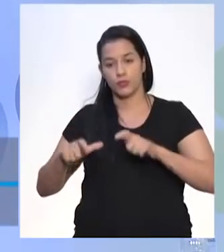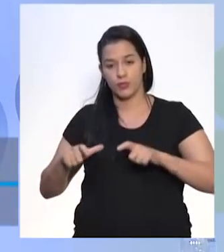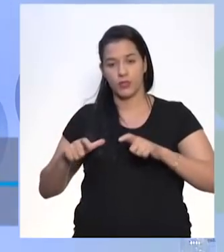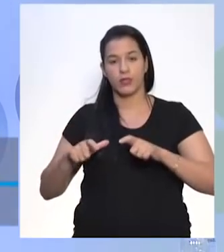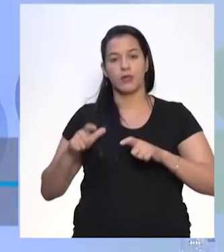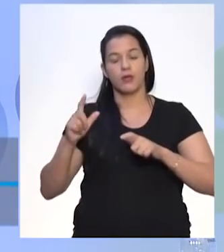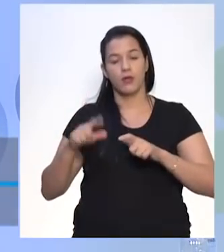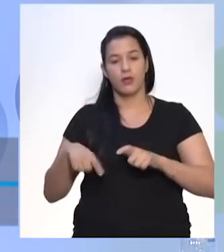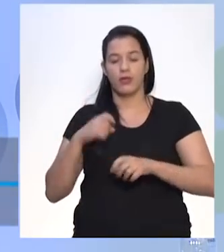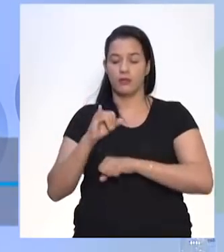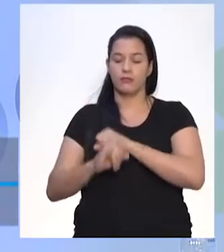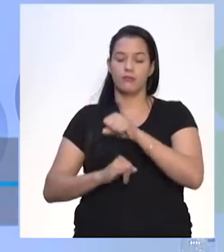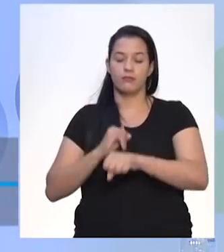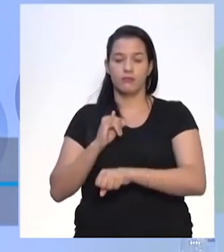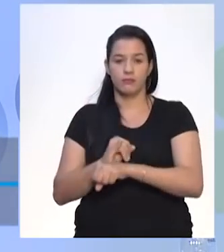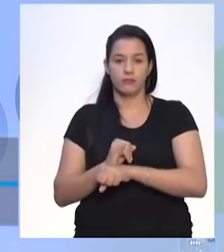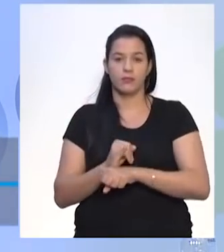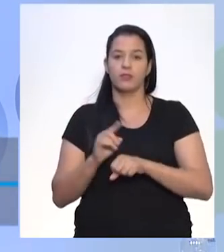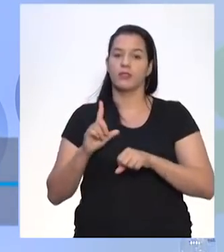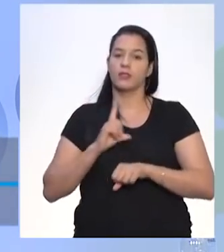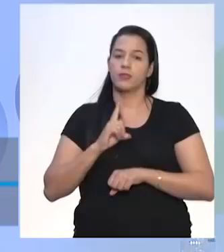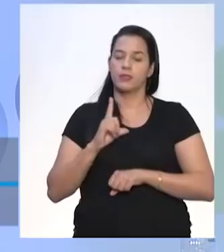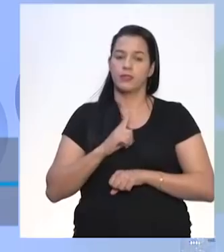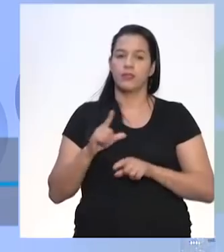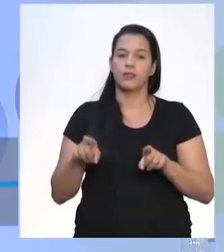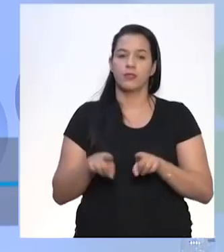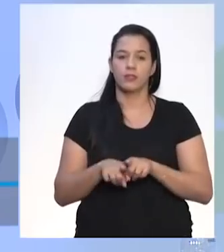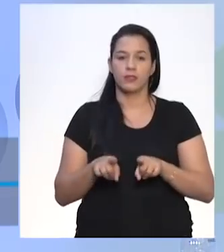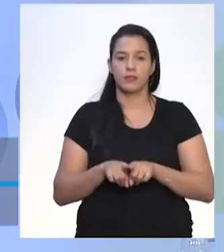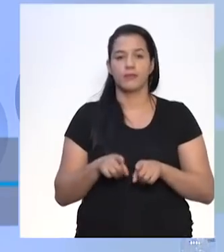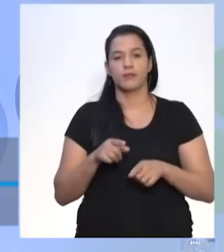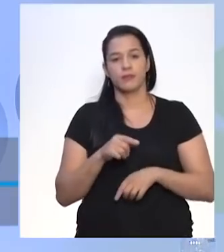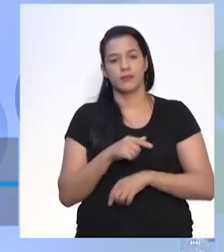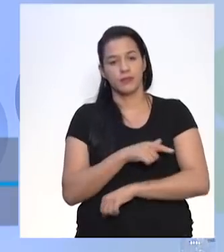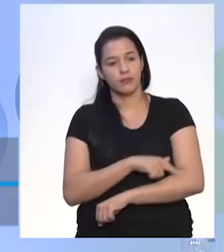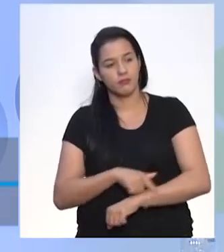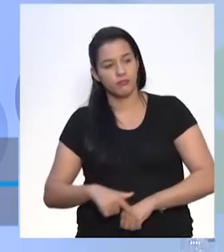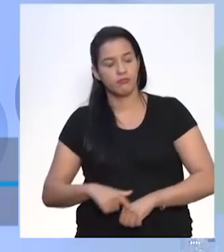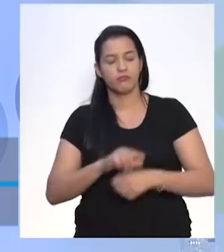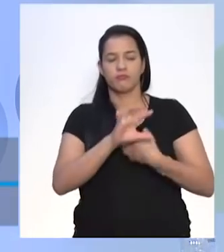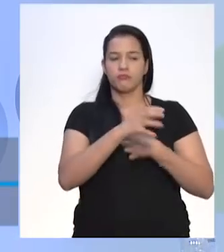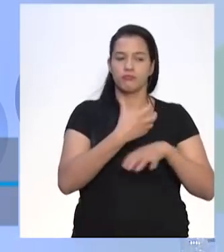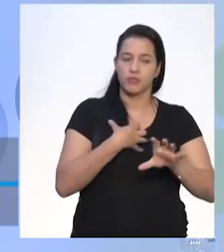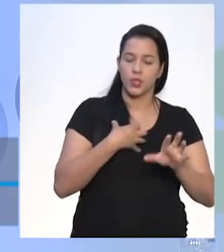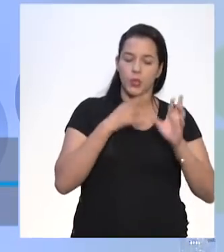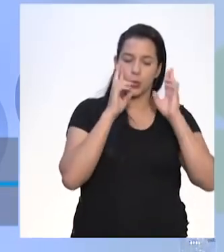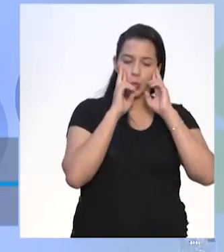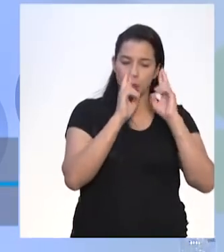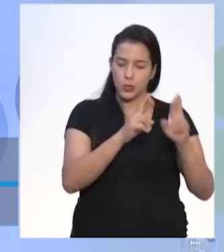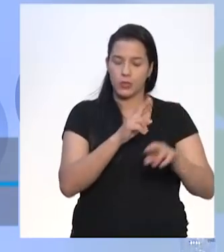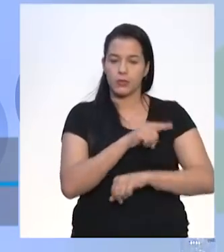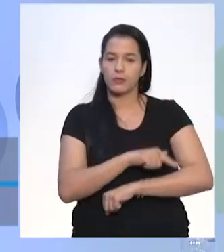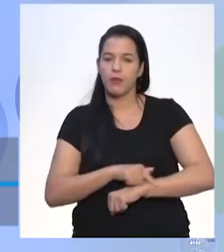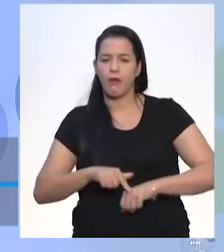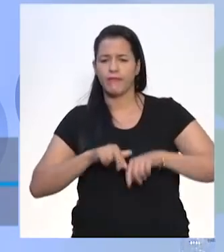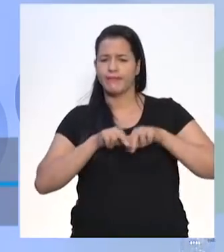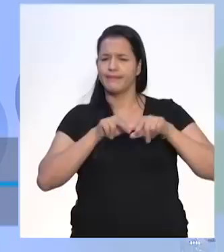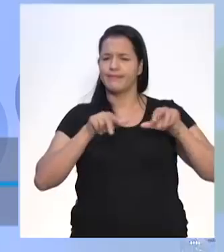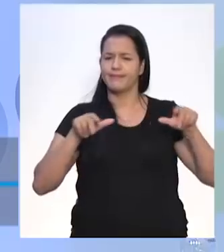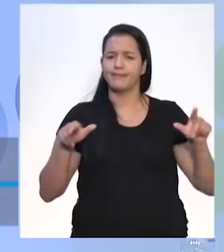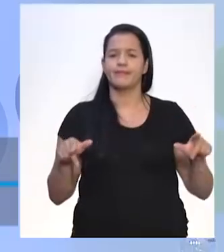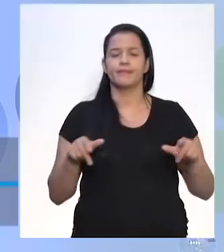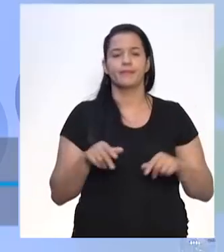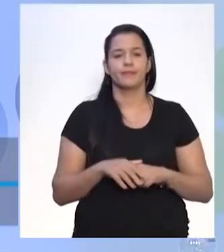espaço virtual, que também requer gentileza, empatia, respeito, educação, né? Aqui